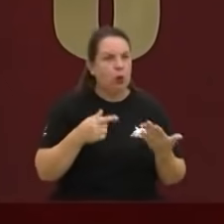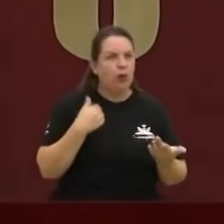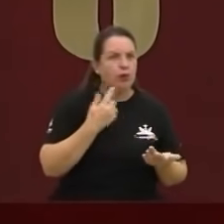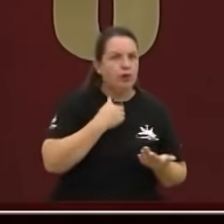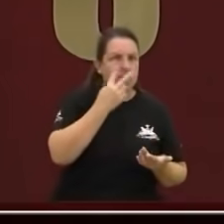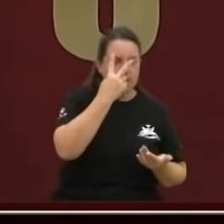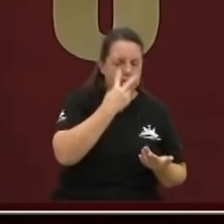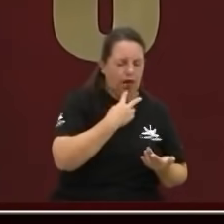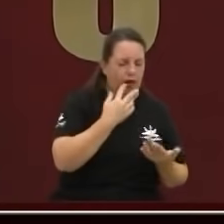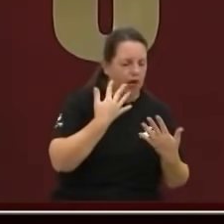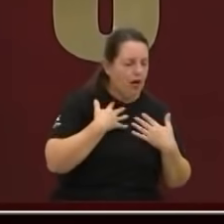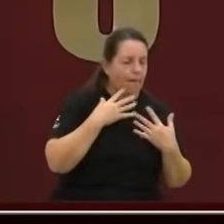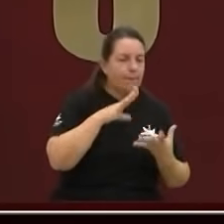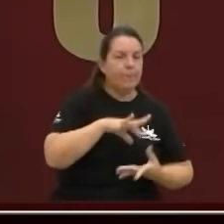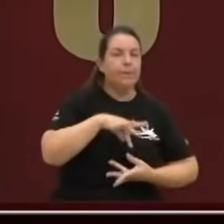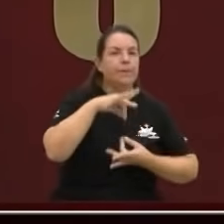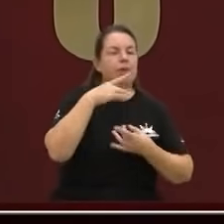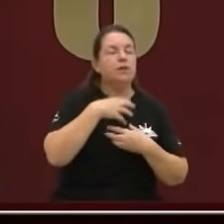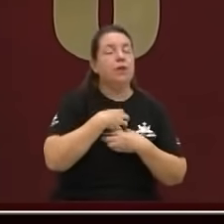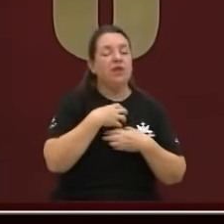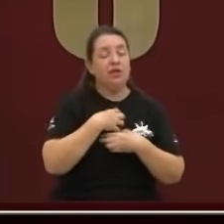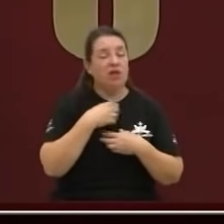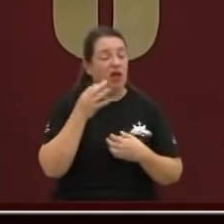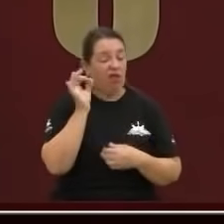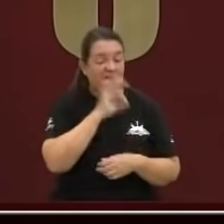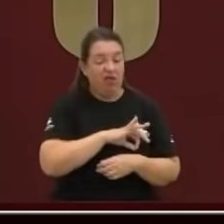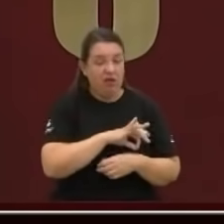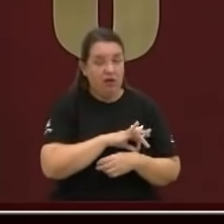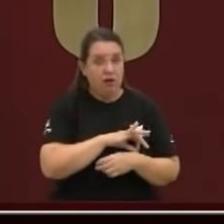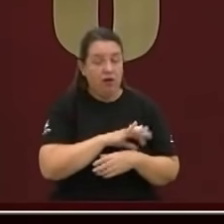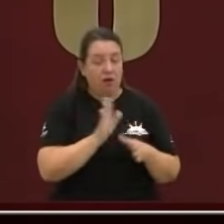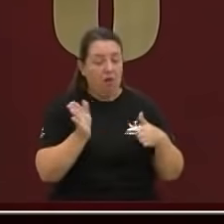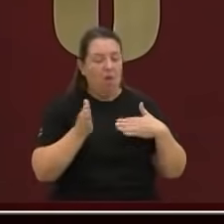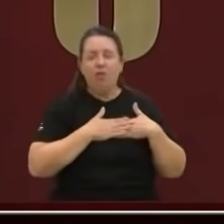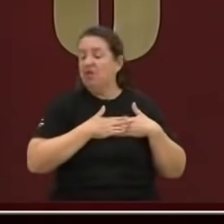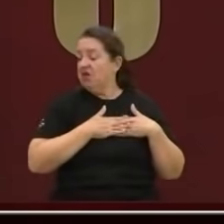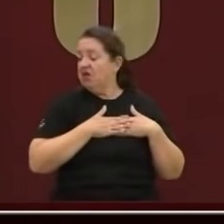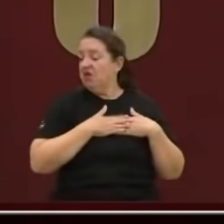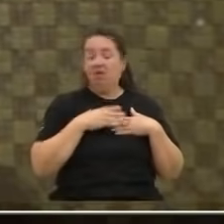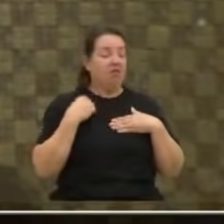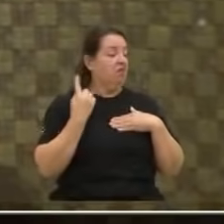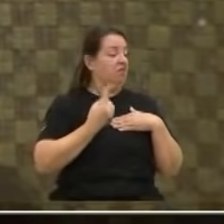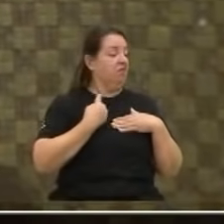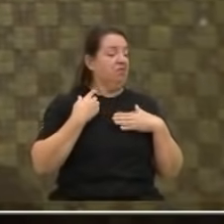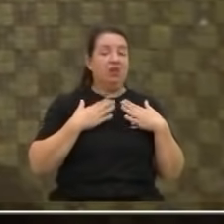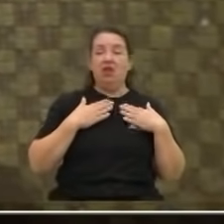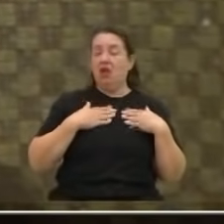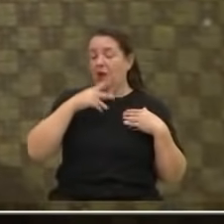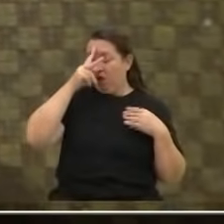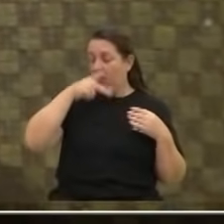espiritual que é terrível, nos fecha, nos isola,